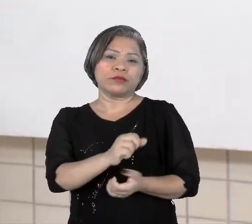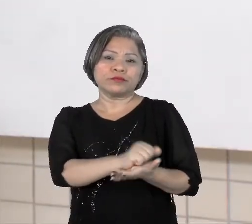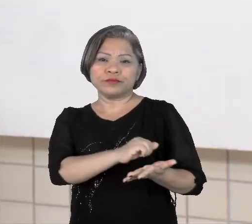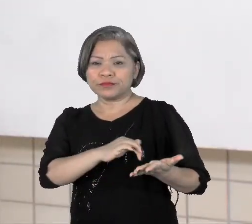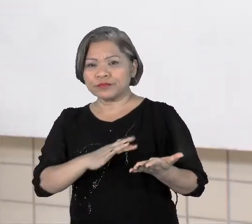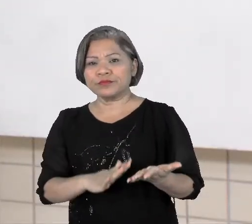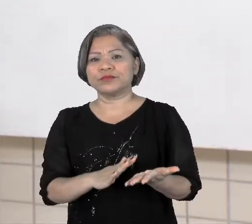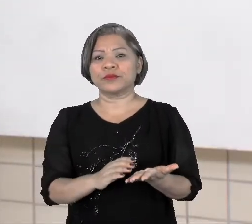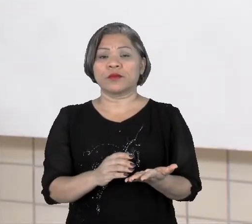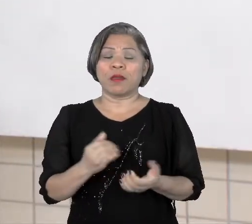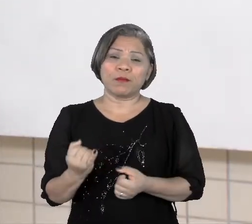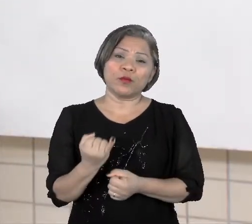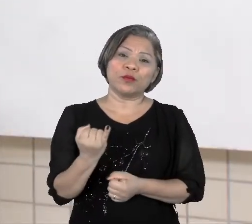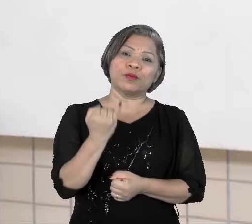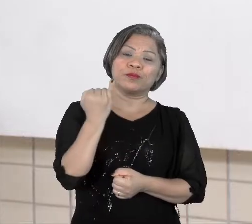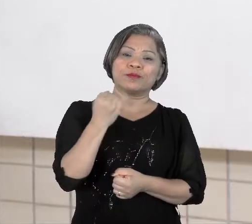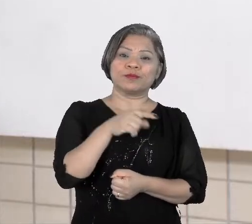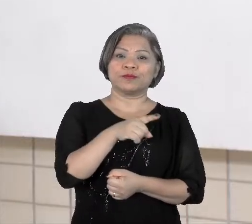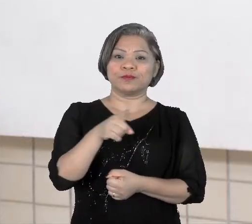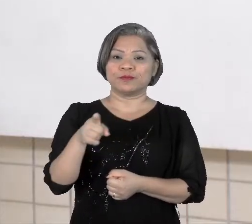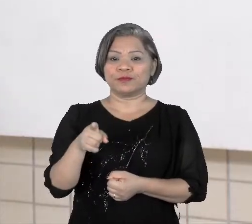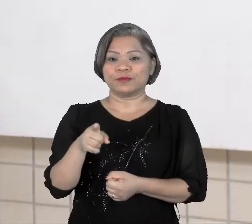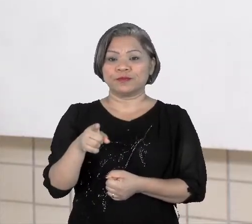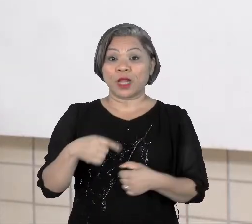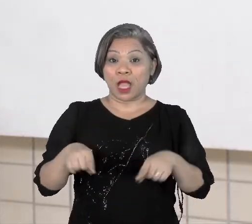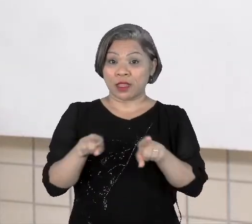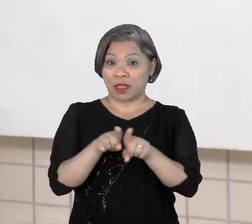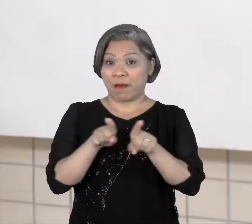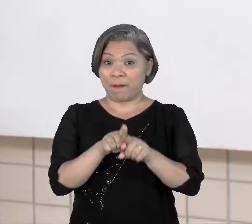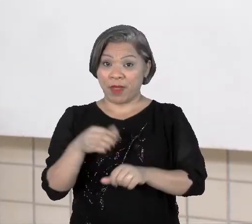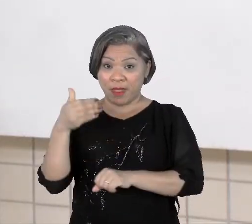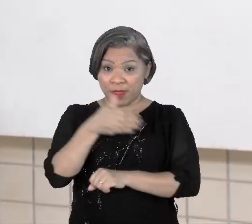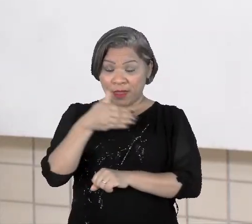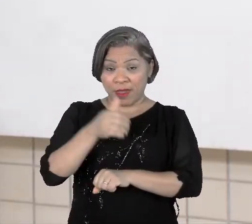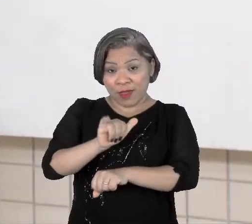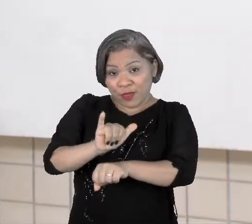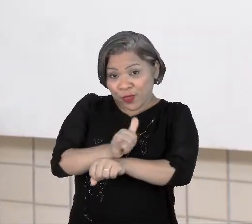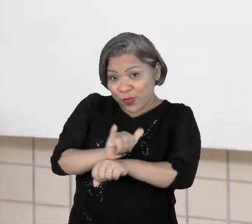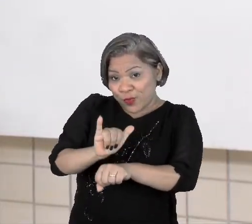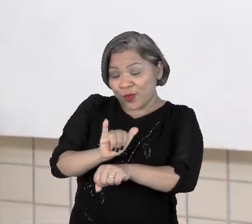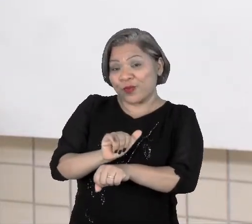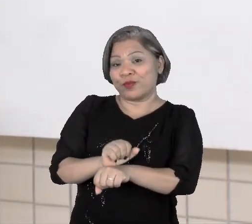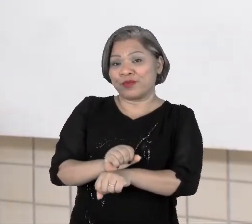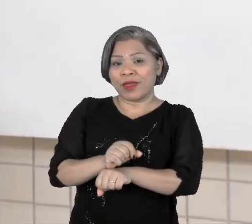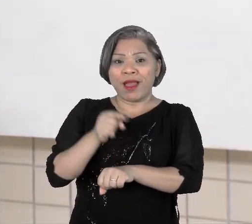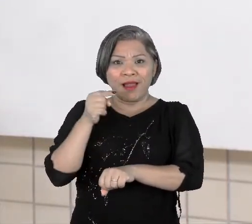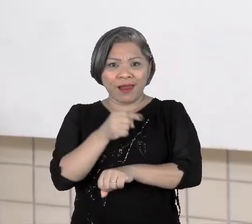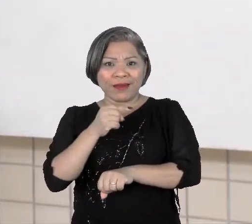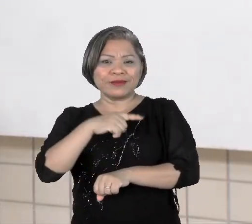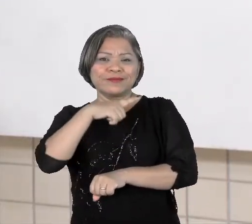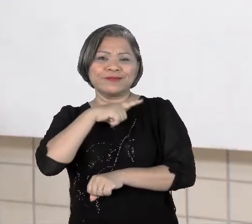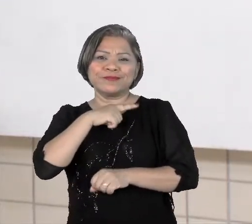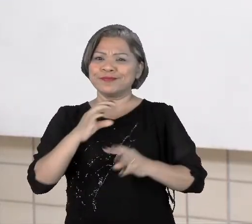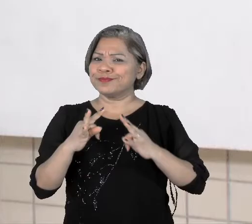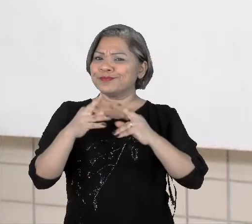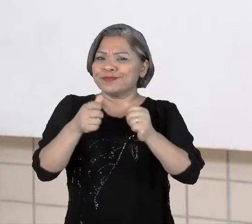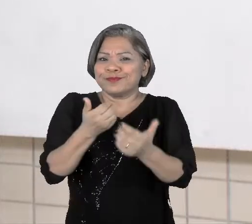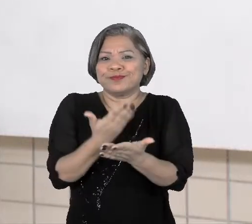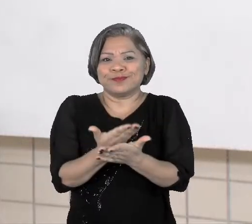é de grande importância. Também acesse o nosso canal no YouTube. Lá você terá todas as aulas e você pode estar